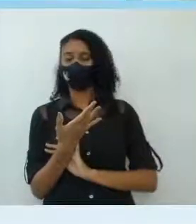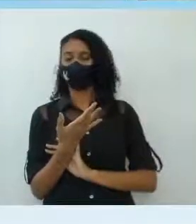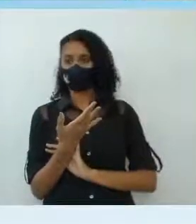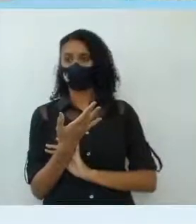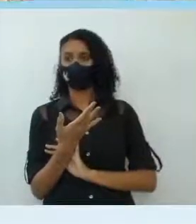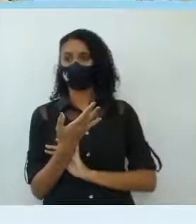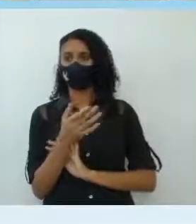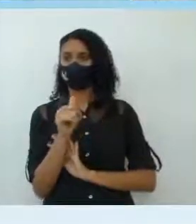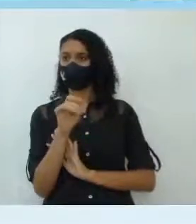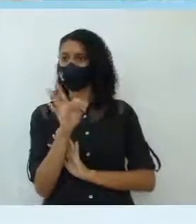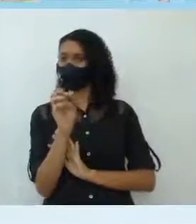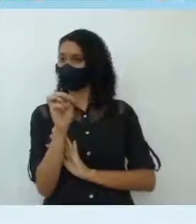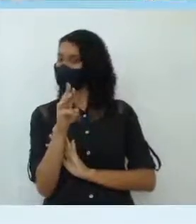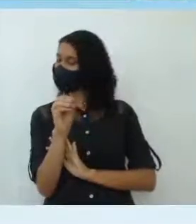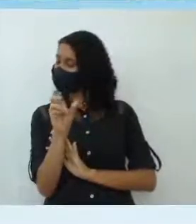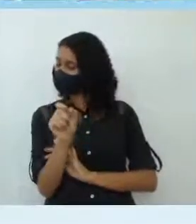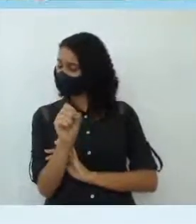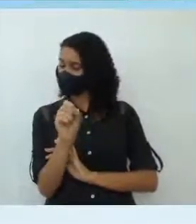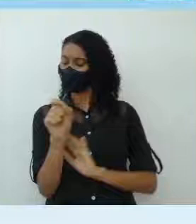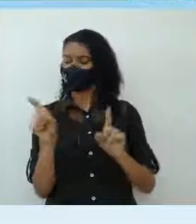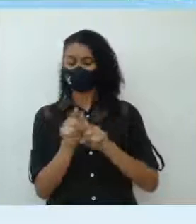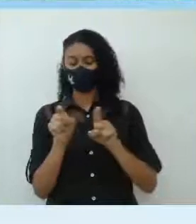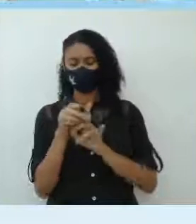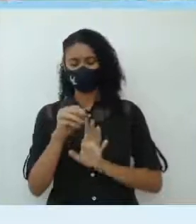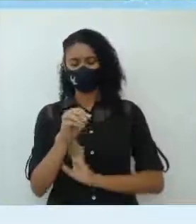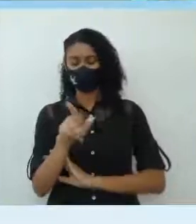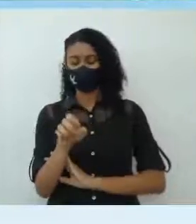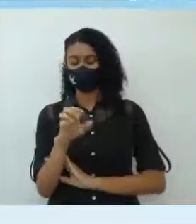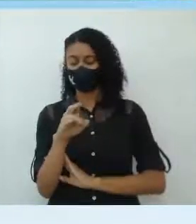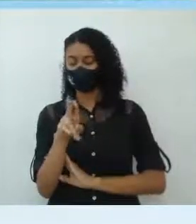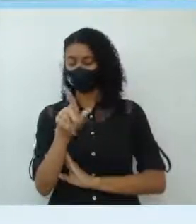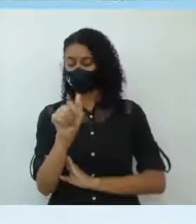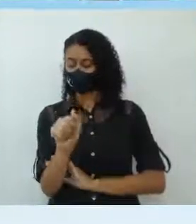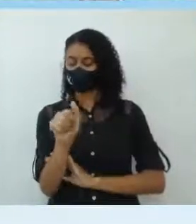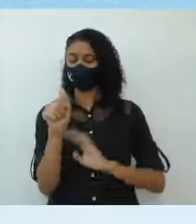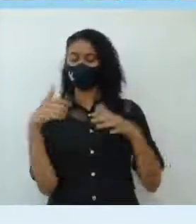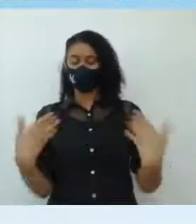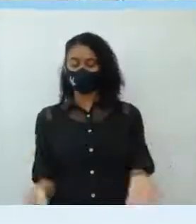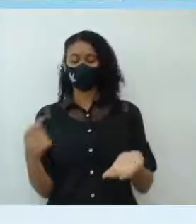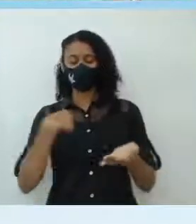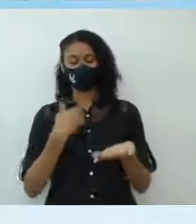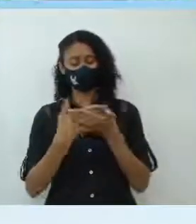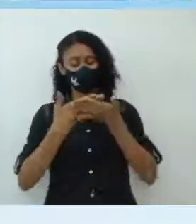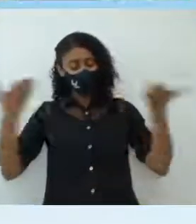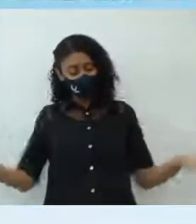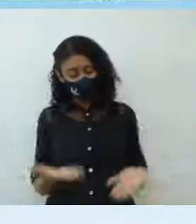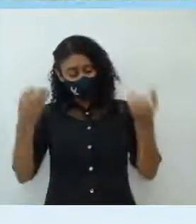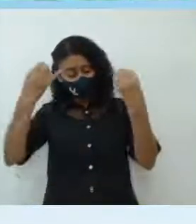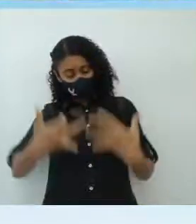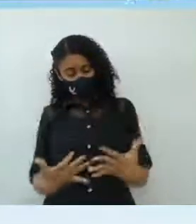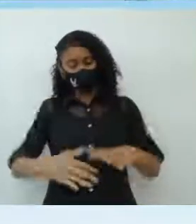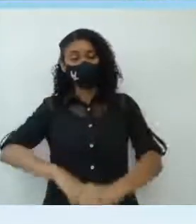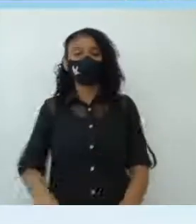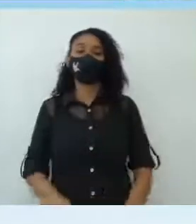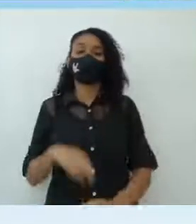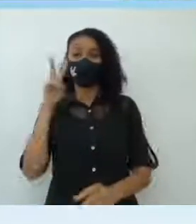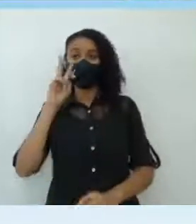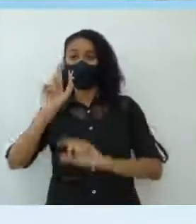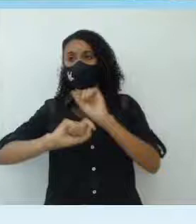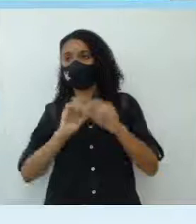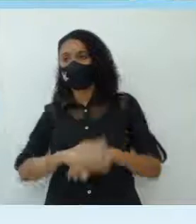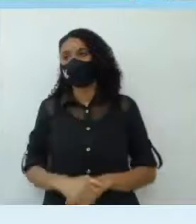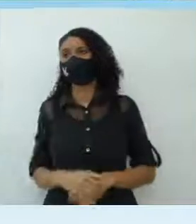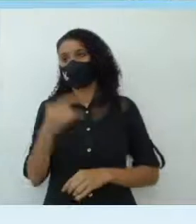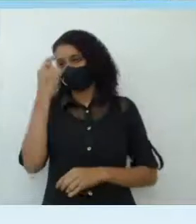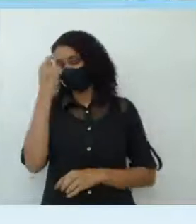quantificar esses átomos e essas moléculas. Então, é isso que na aula de hoje nós iremos tratar. Então, veja só. Imagina